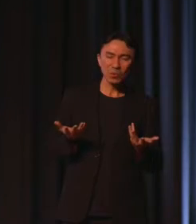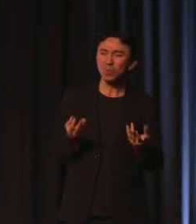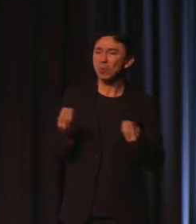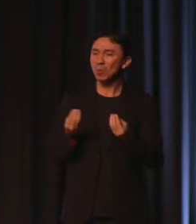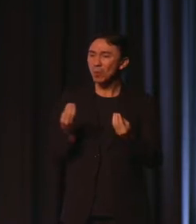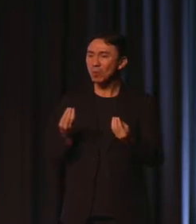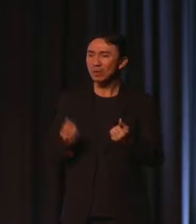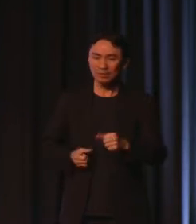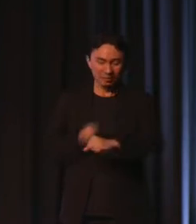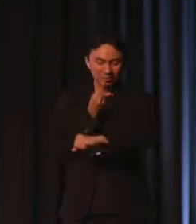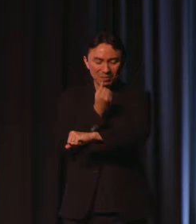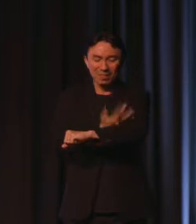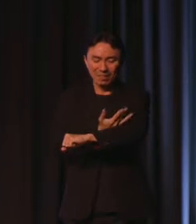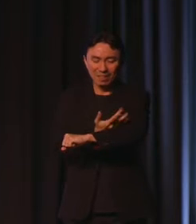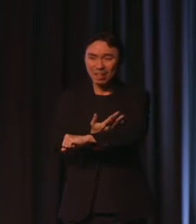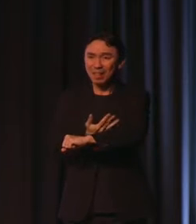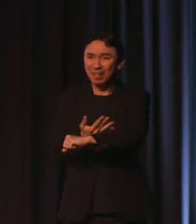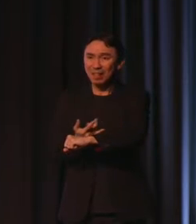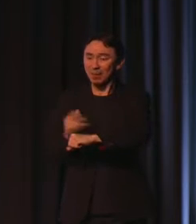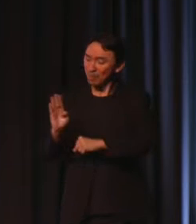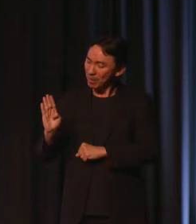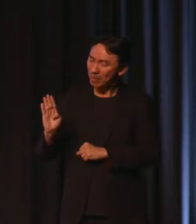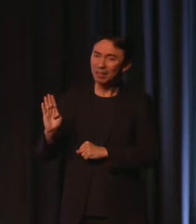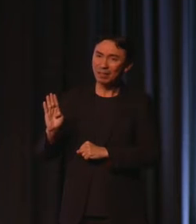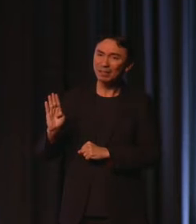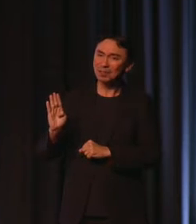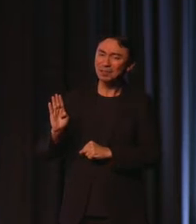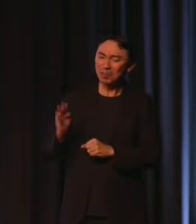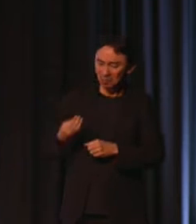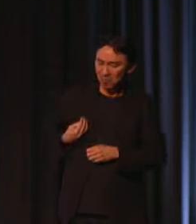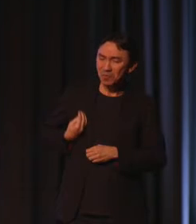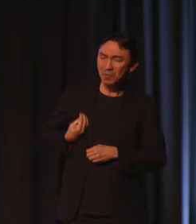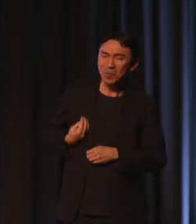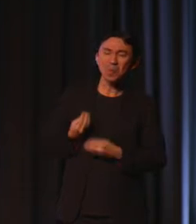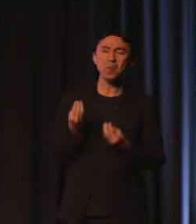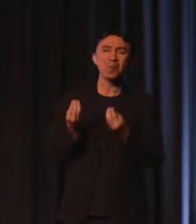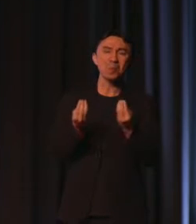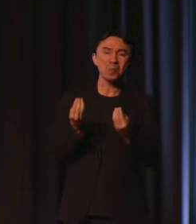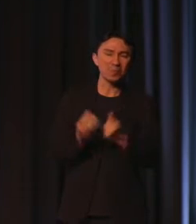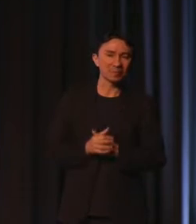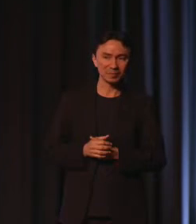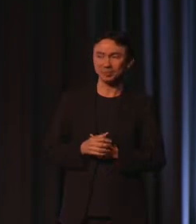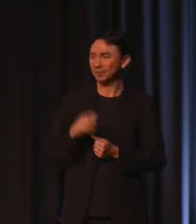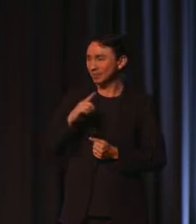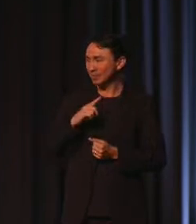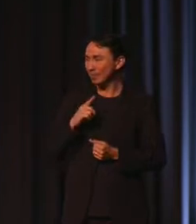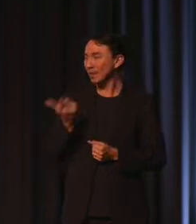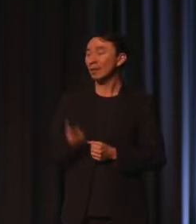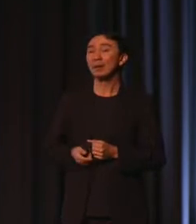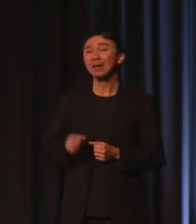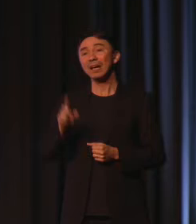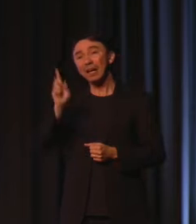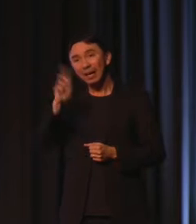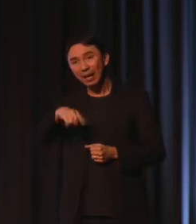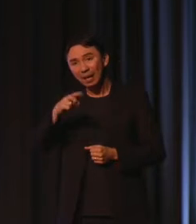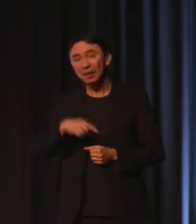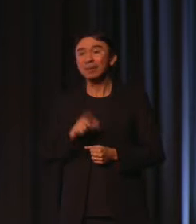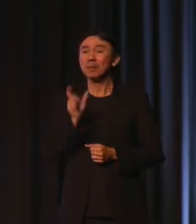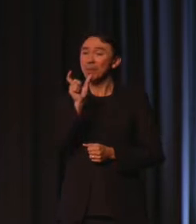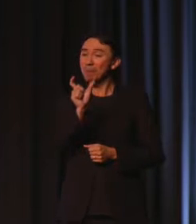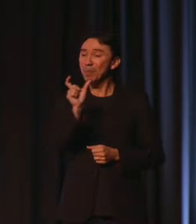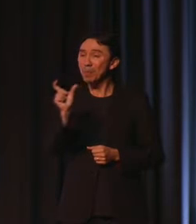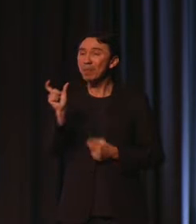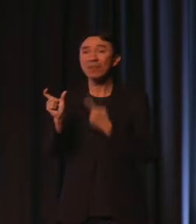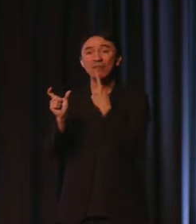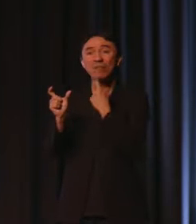com hemofilia B, né? A gente fez uma divisão de cores, então você vai ver que as palavras que estão em vermelho, elas estão mais relacionadas